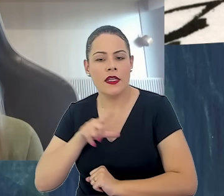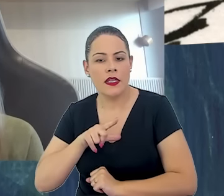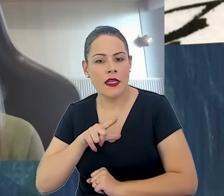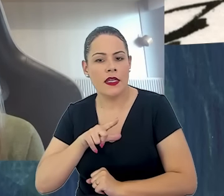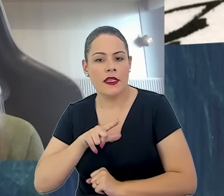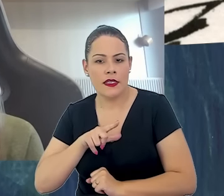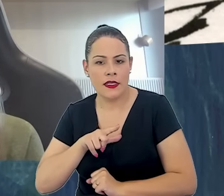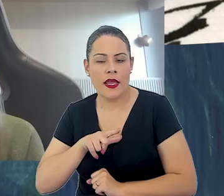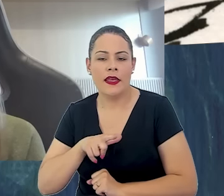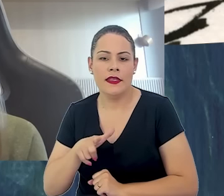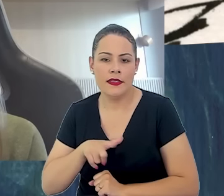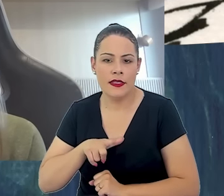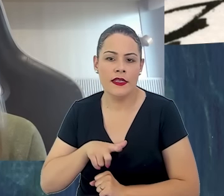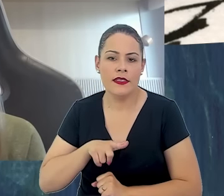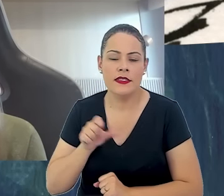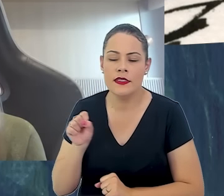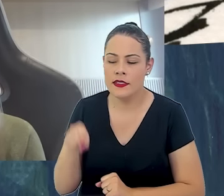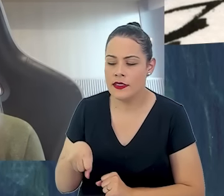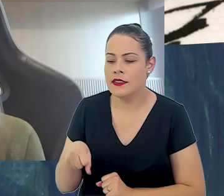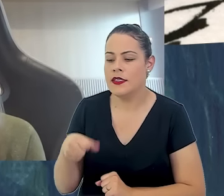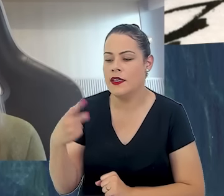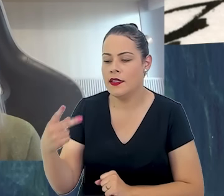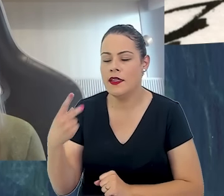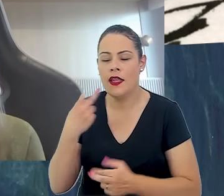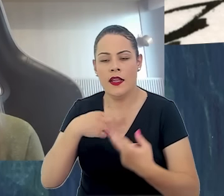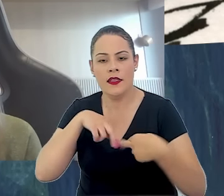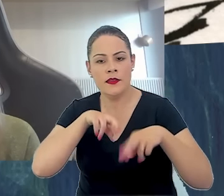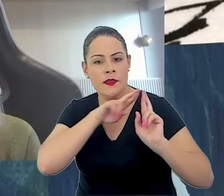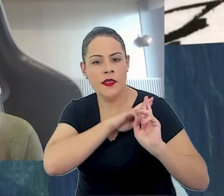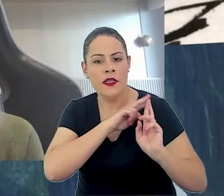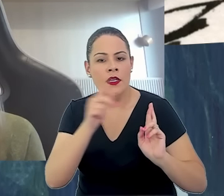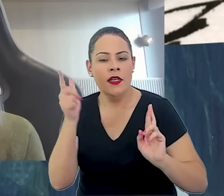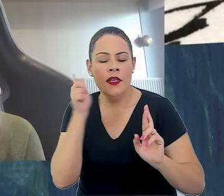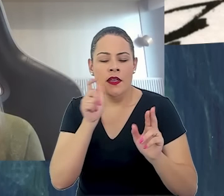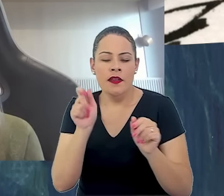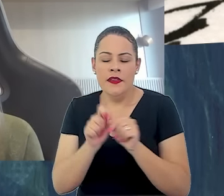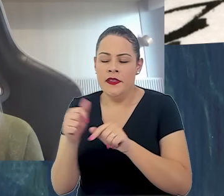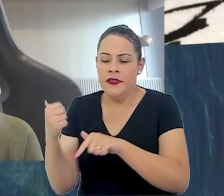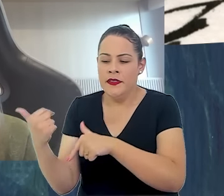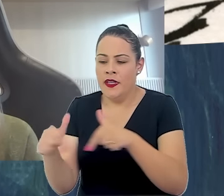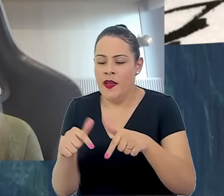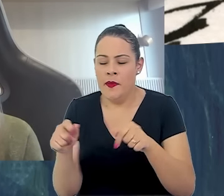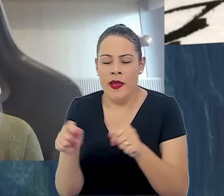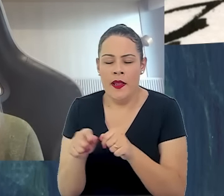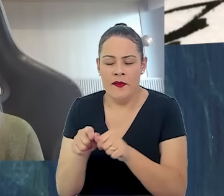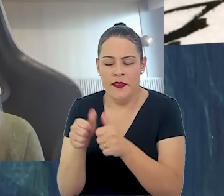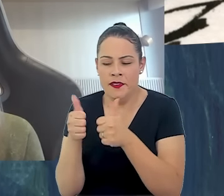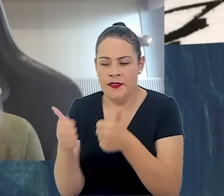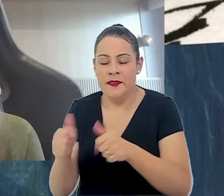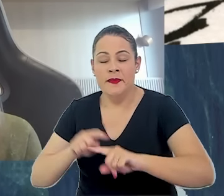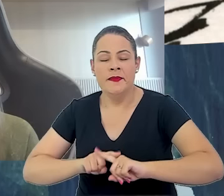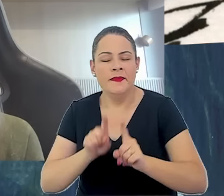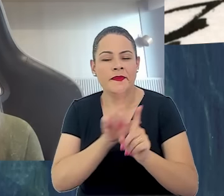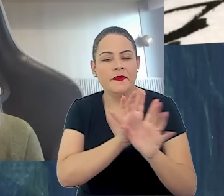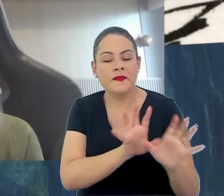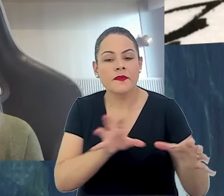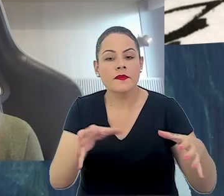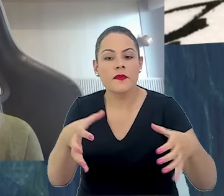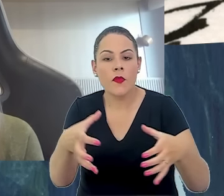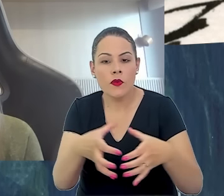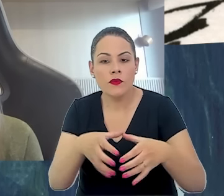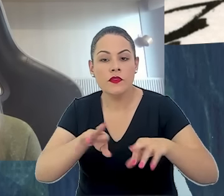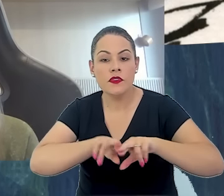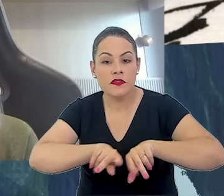tem a sua parte de trabalho a fazer, mas é um conjunto